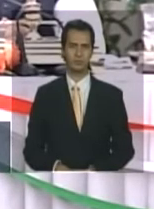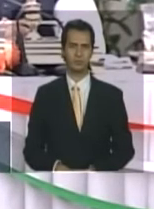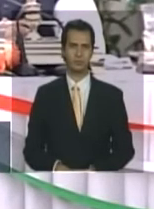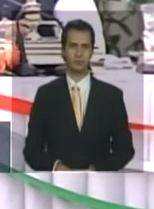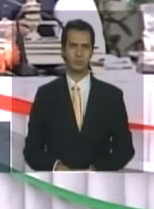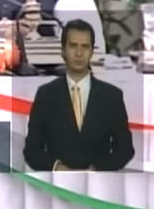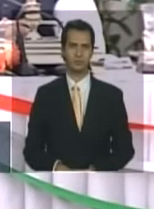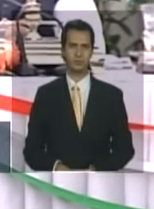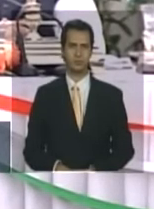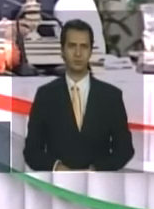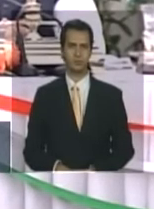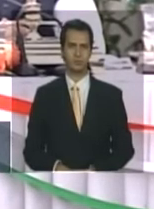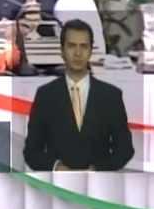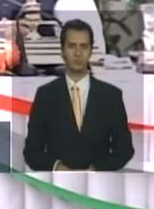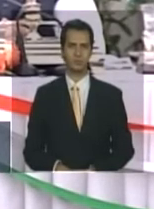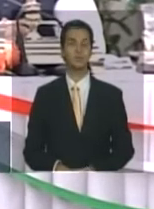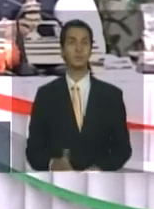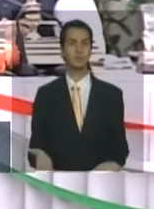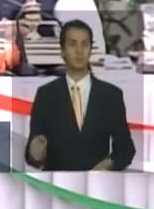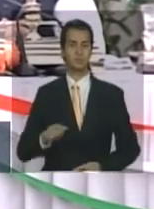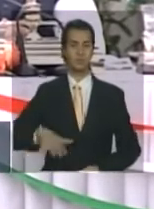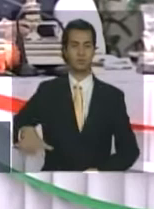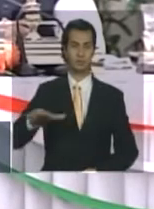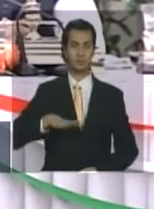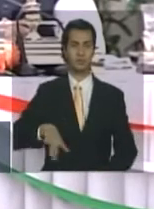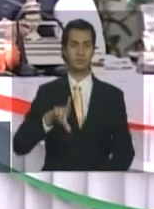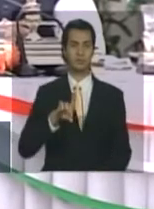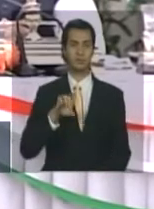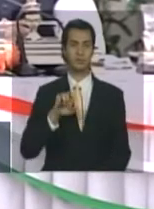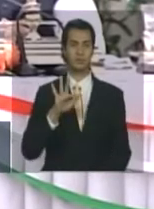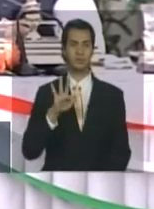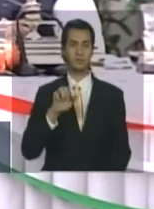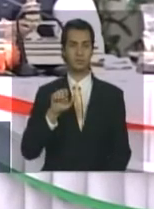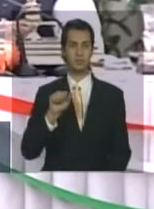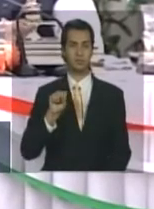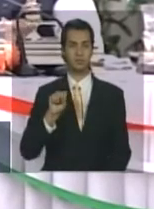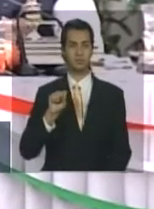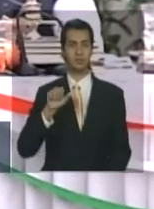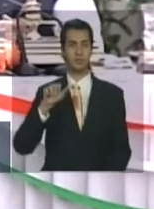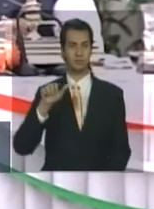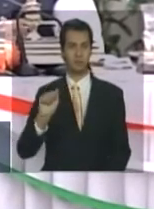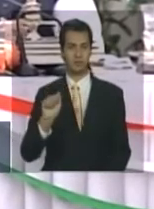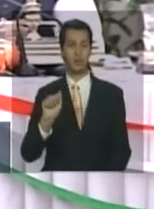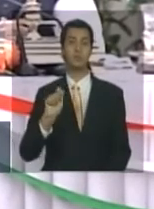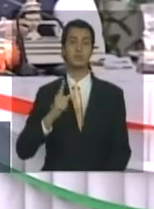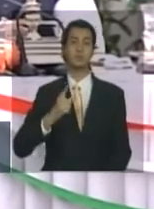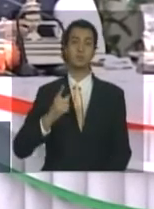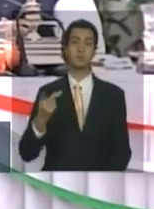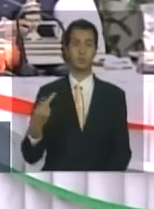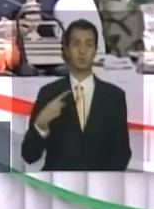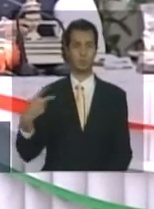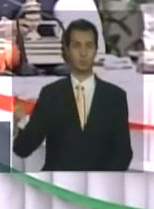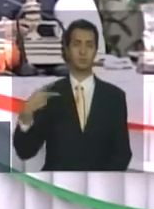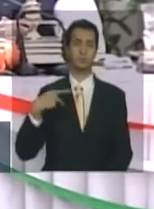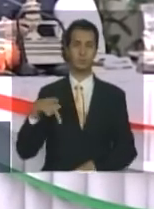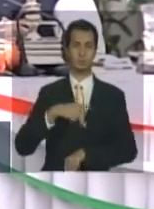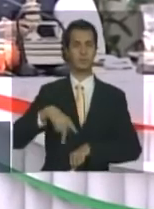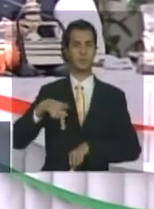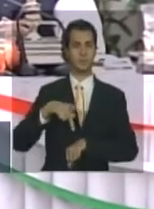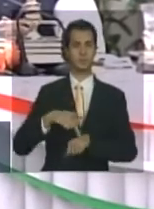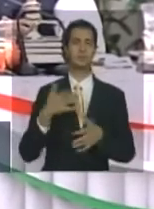abroad. Em matéria de defesa, queremos concluir Índia e Brasil em breve entendimentos